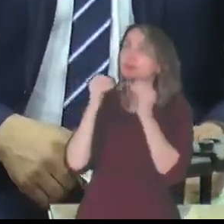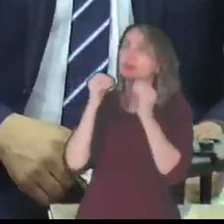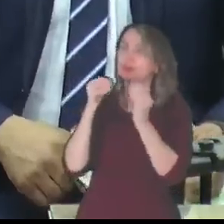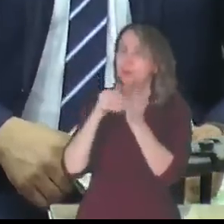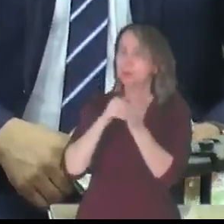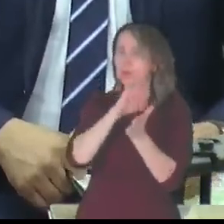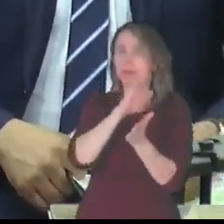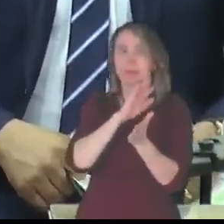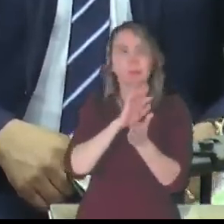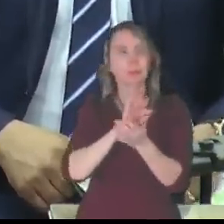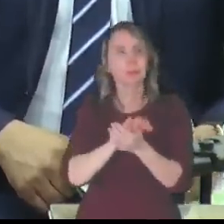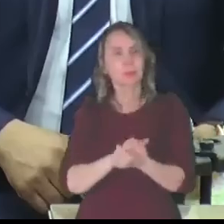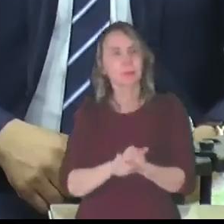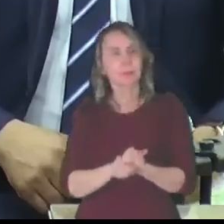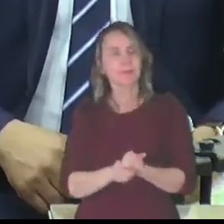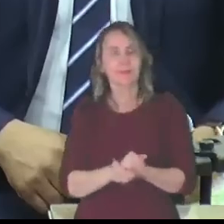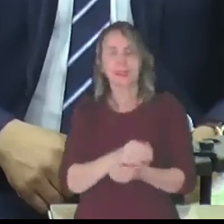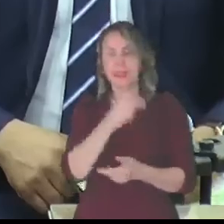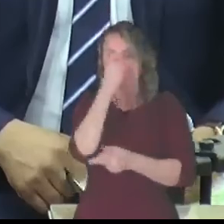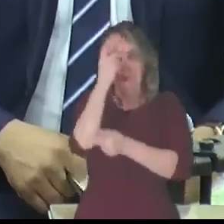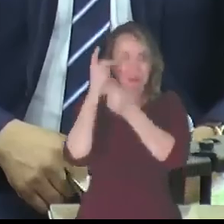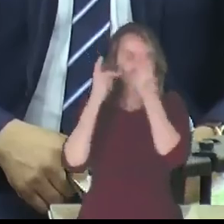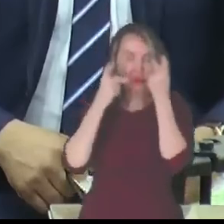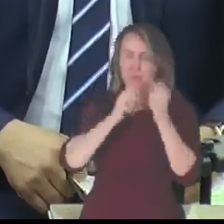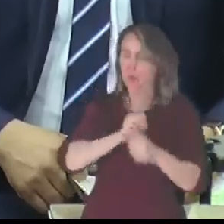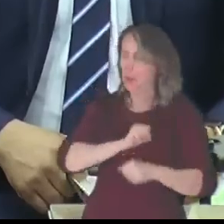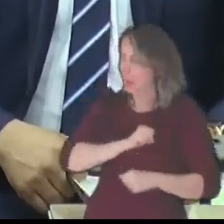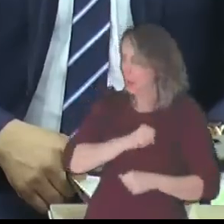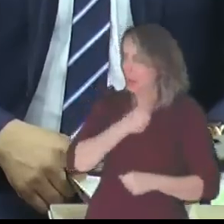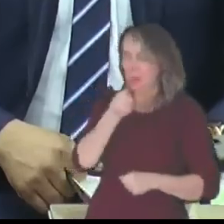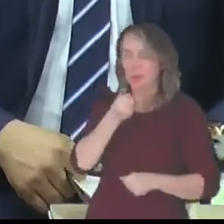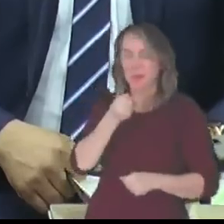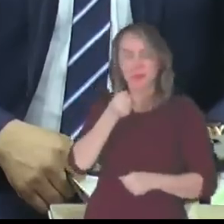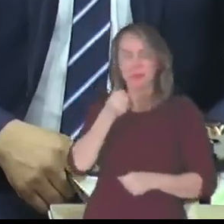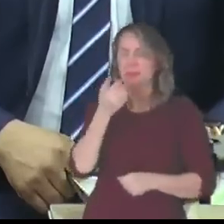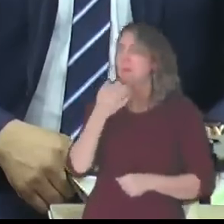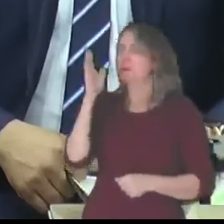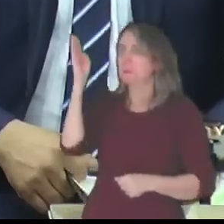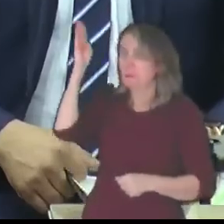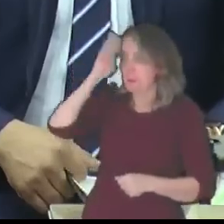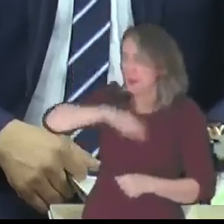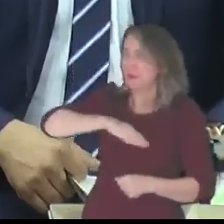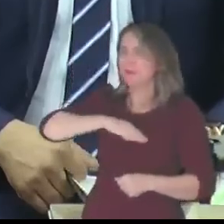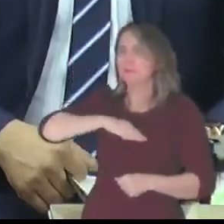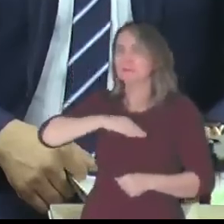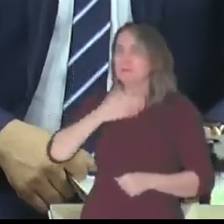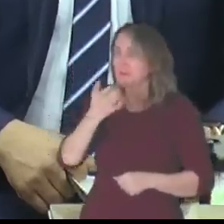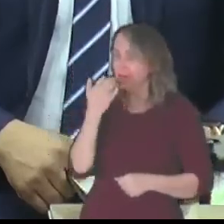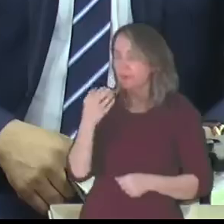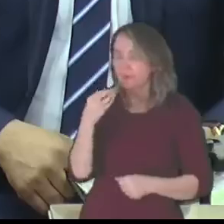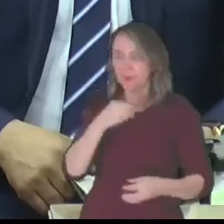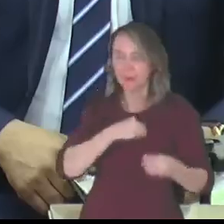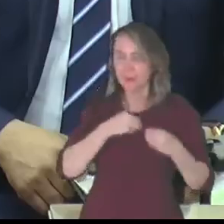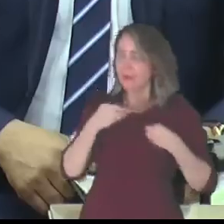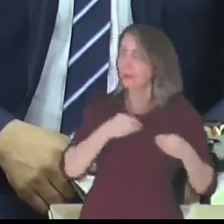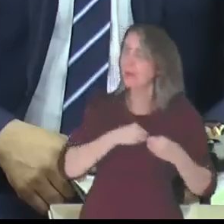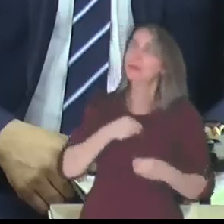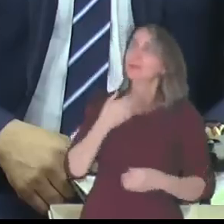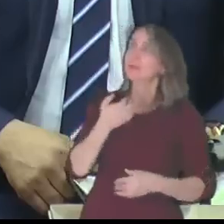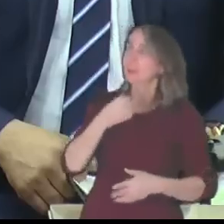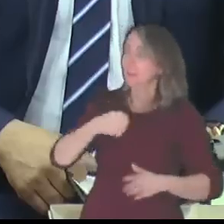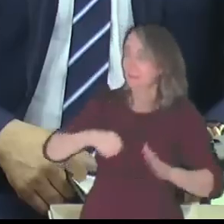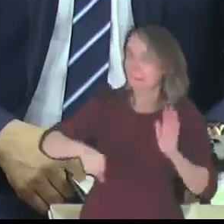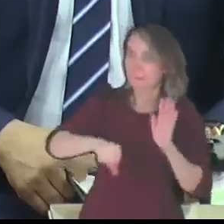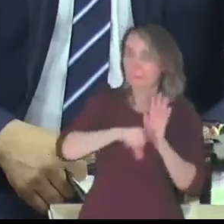Jesus é esse povo que te odeia que te aborrece que quer o mal que quer a desgraça que quer o pecado que quer o crime que